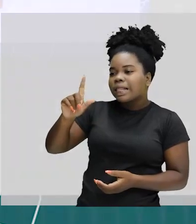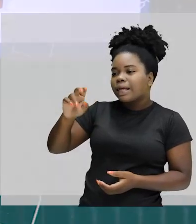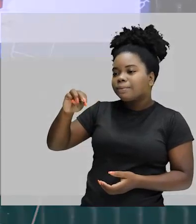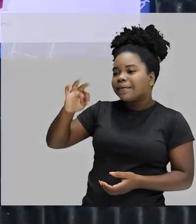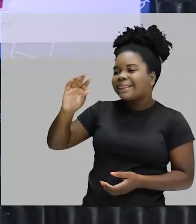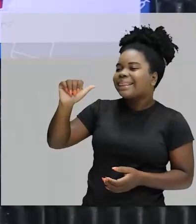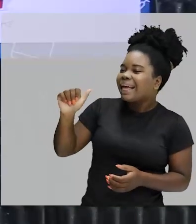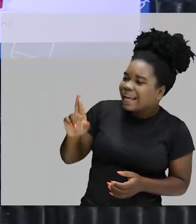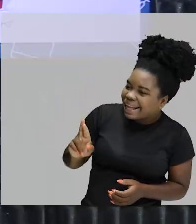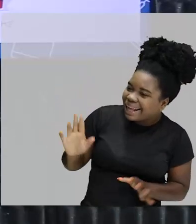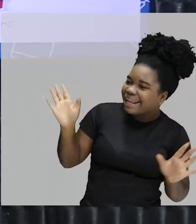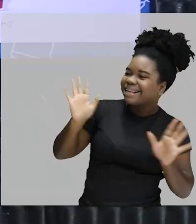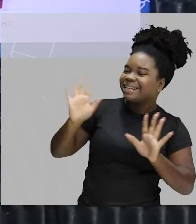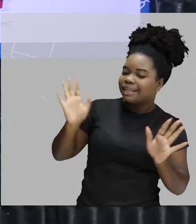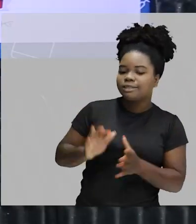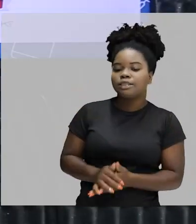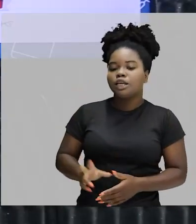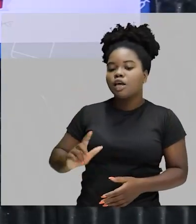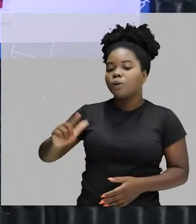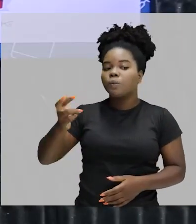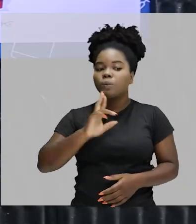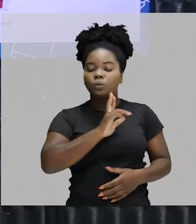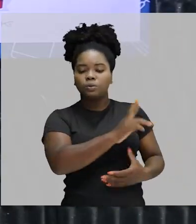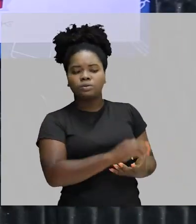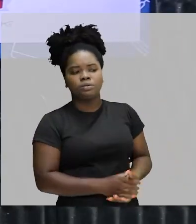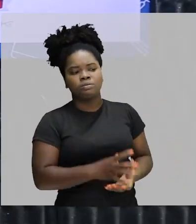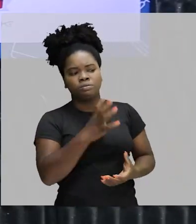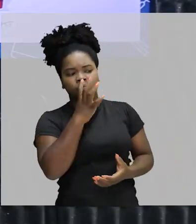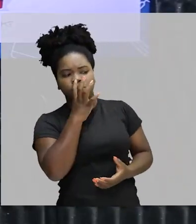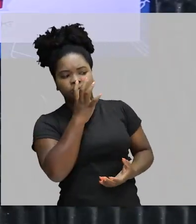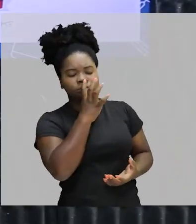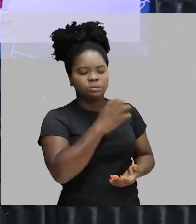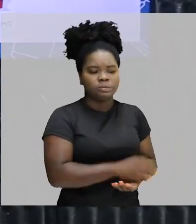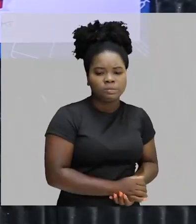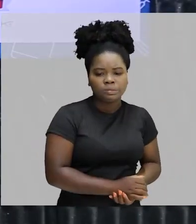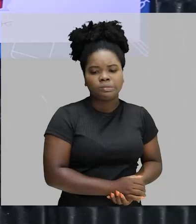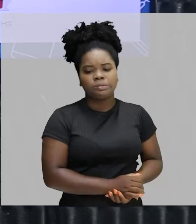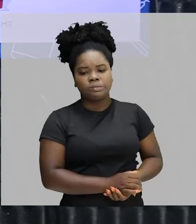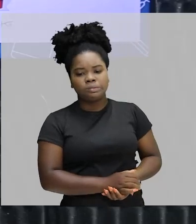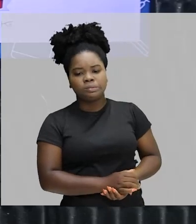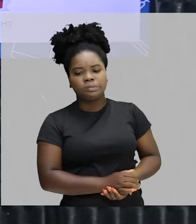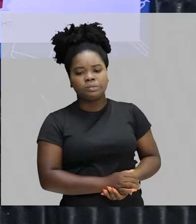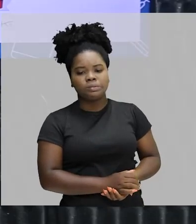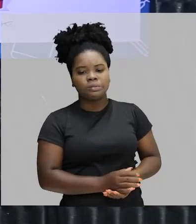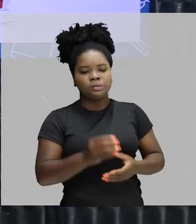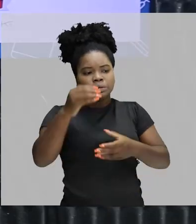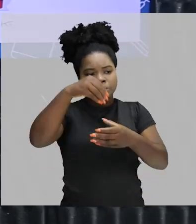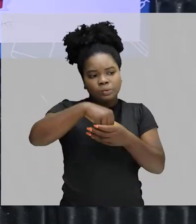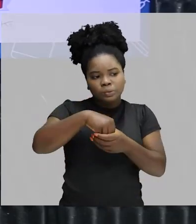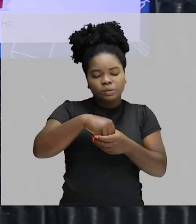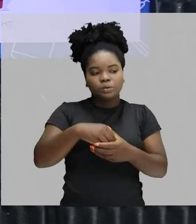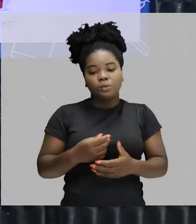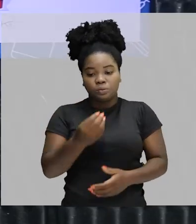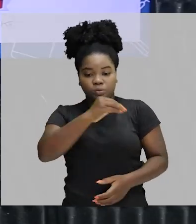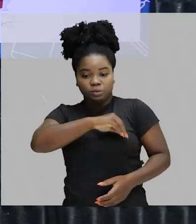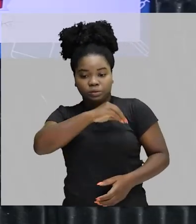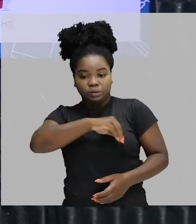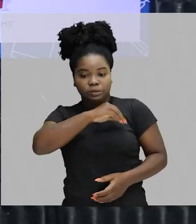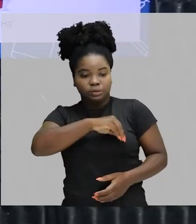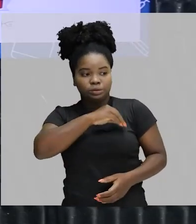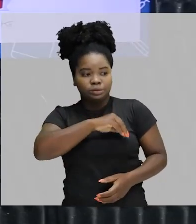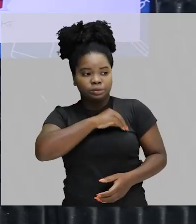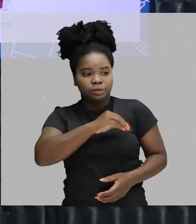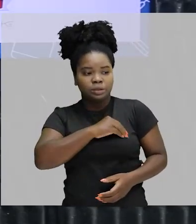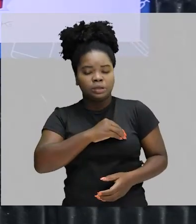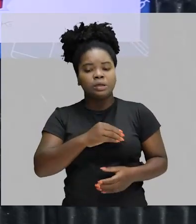outro responde, né? Estão ali observando, eles se cumprimentando. Com fundo eleitoral de 6 bi, esse adjetivo nunca